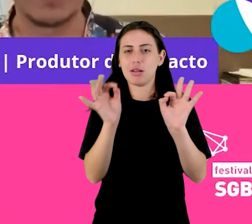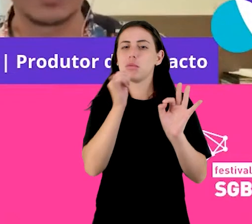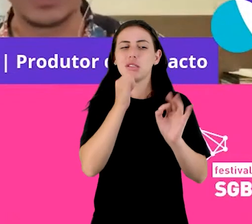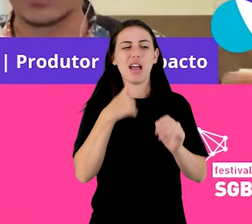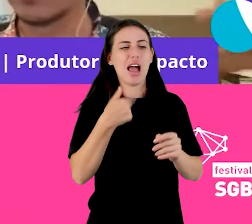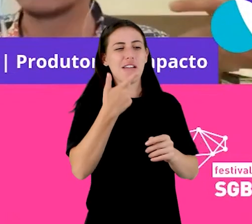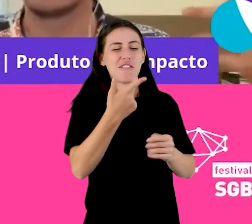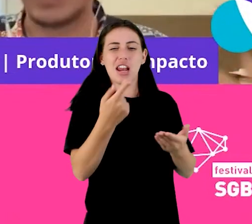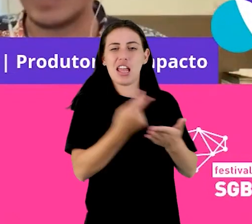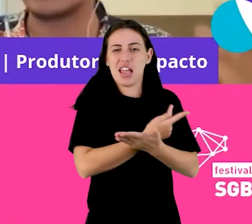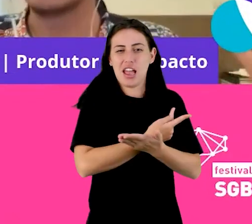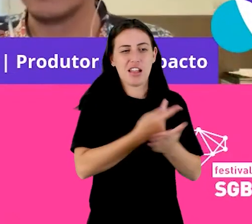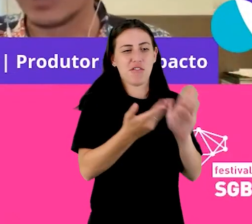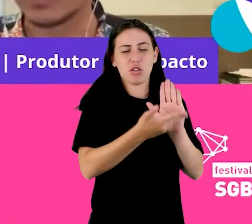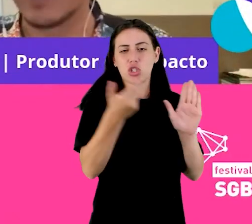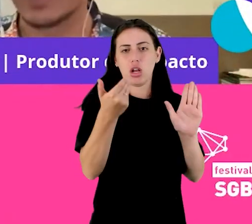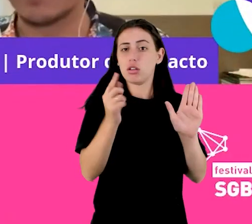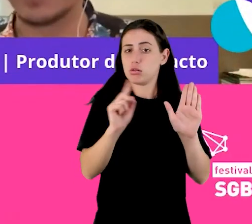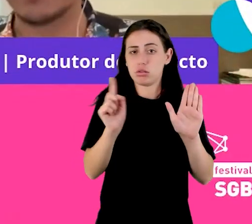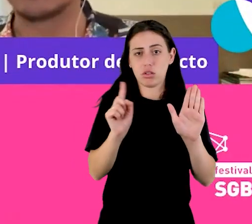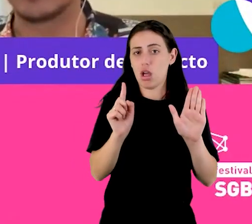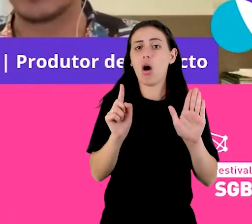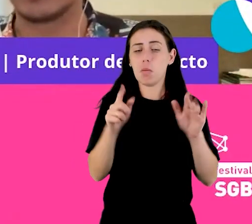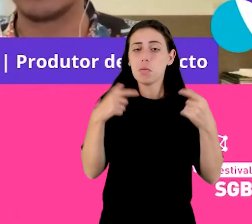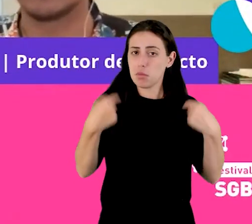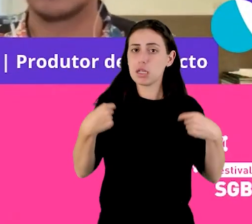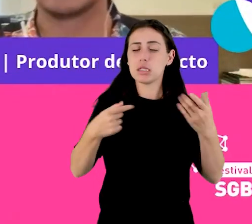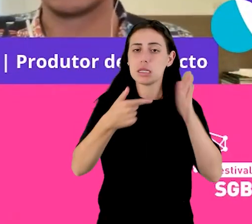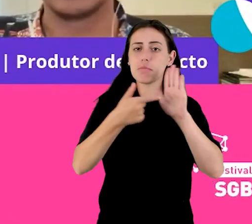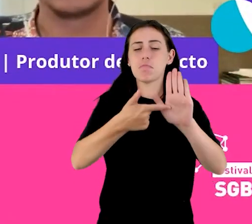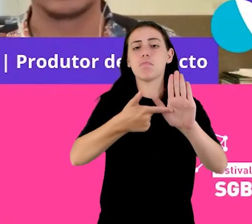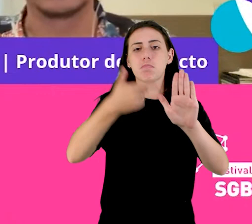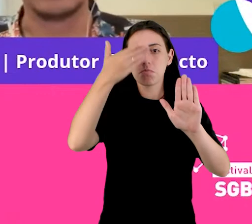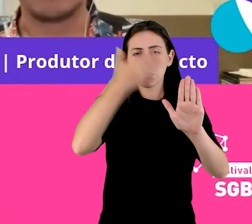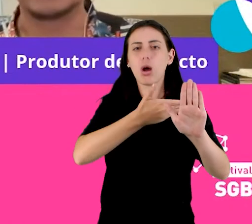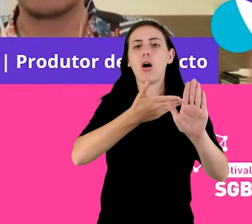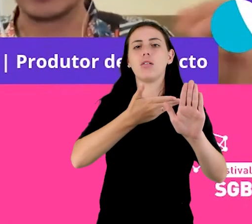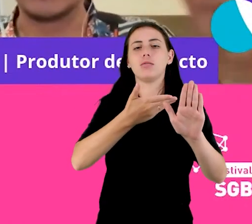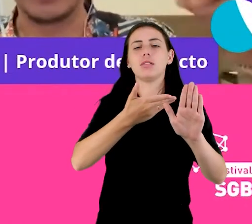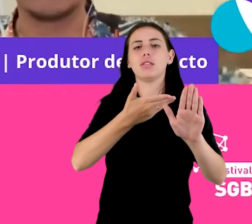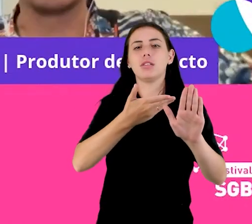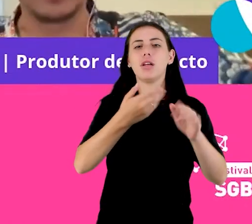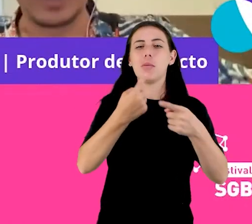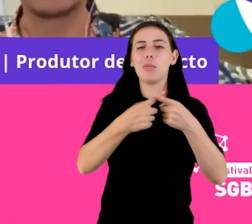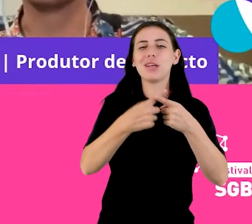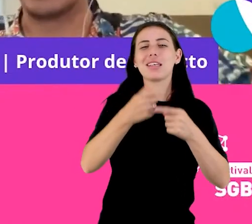alguns termos que são até agressivos, assim, para membros da comunidade trans. Mas é importante ver